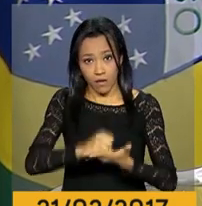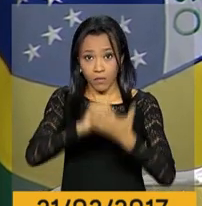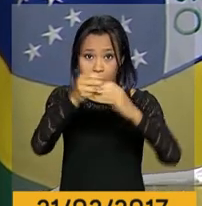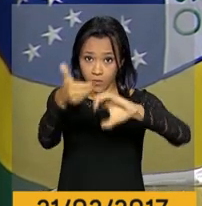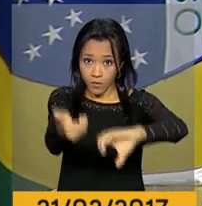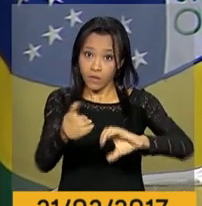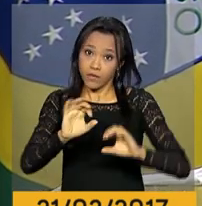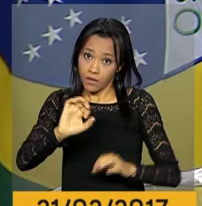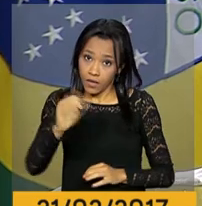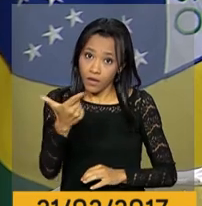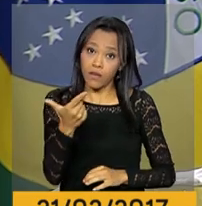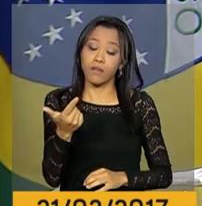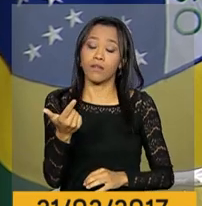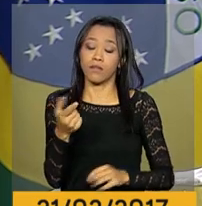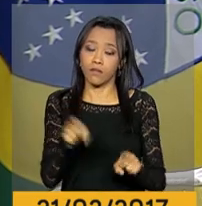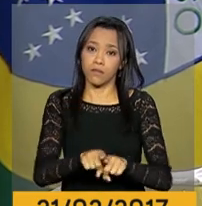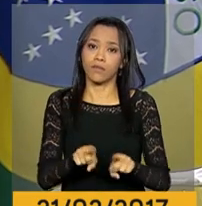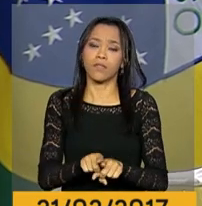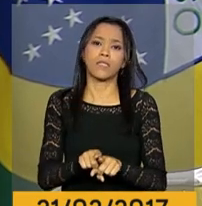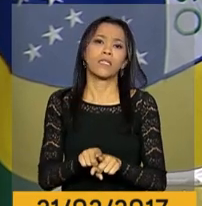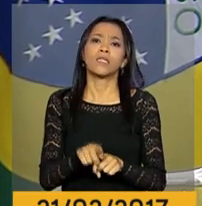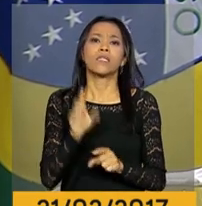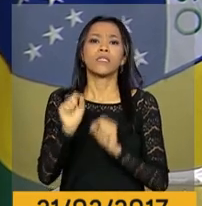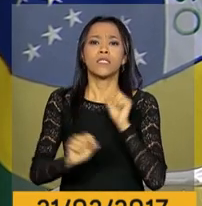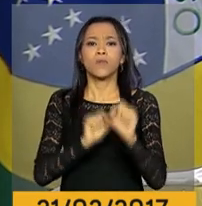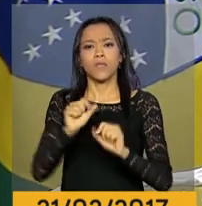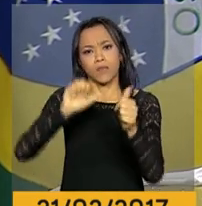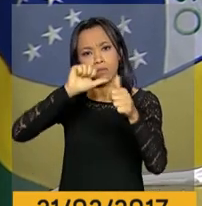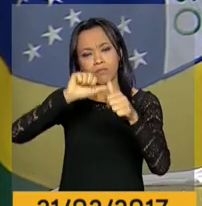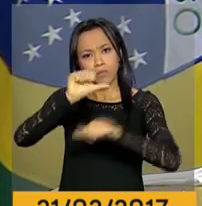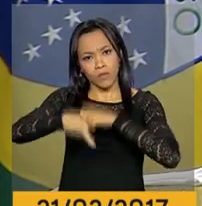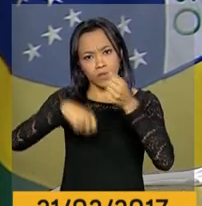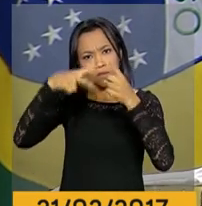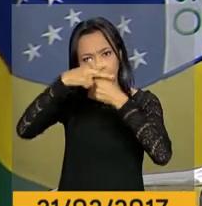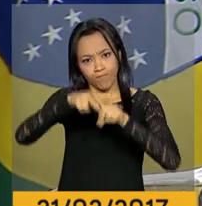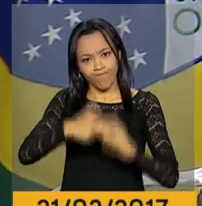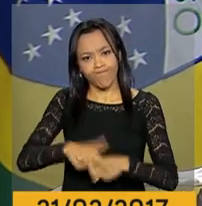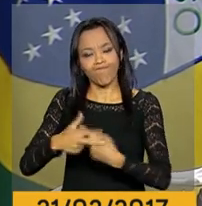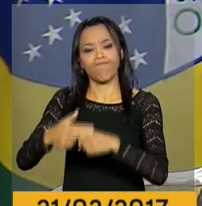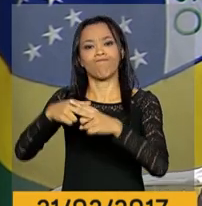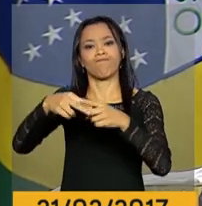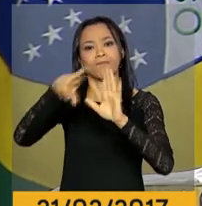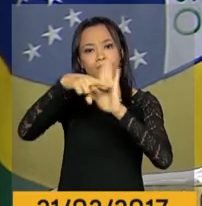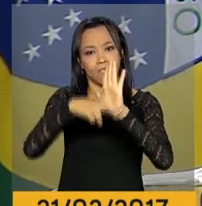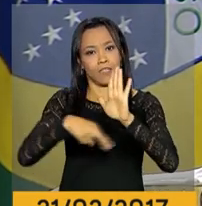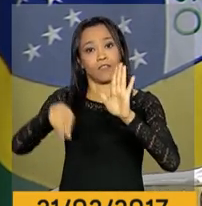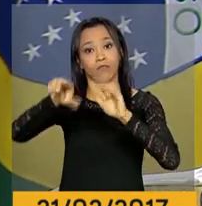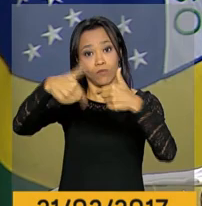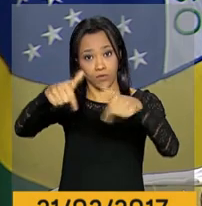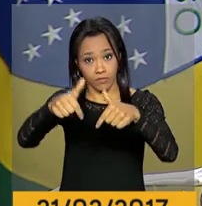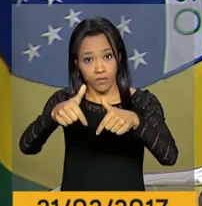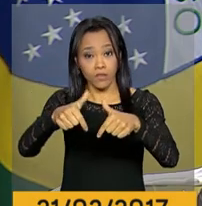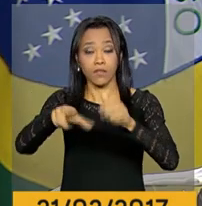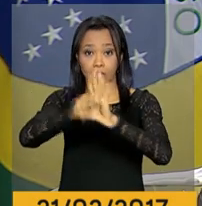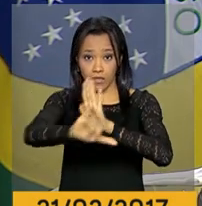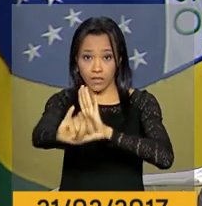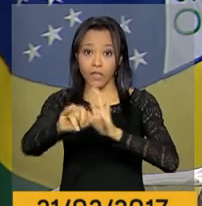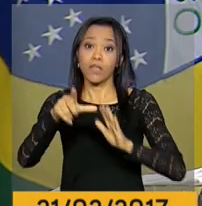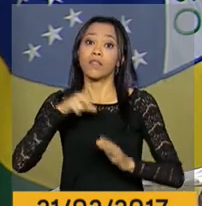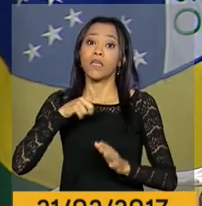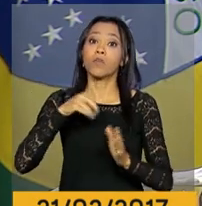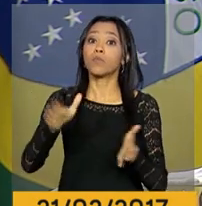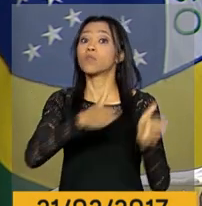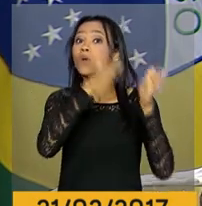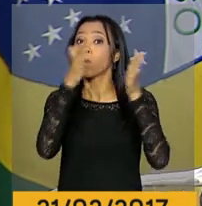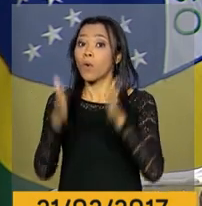que ao lado da reforma da modernização trabalhista nós temos a a reformulação eh previdenciária